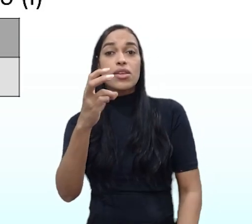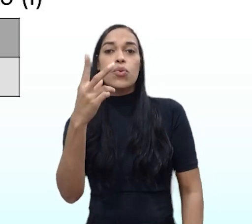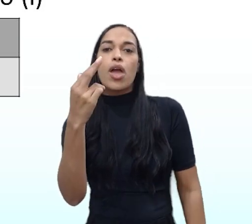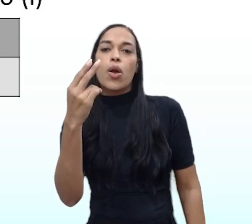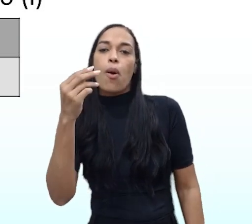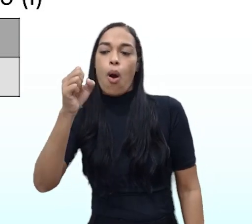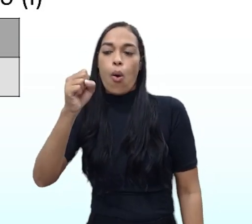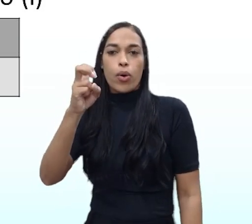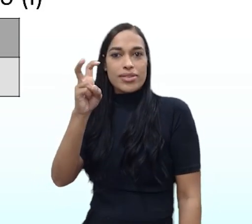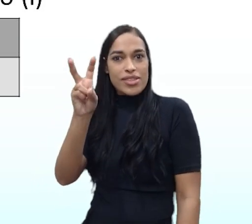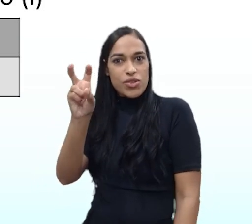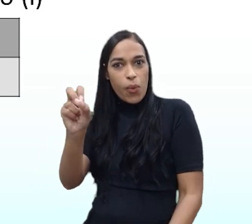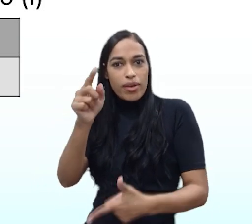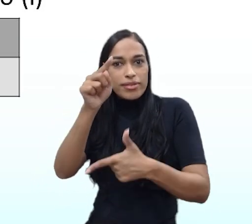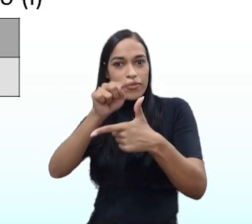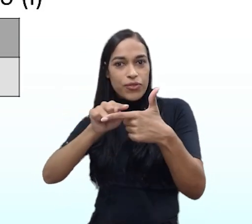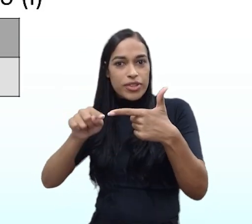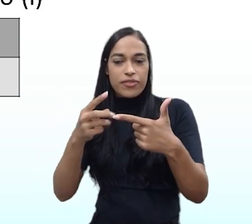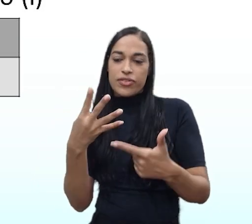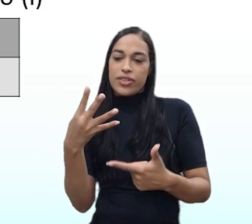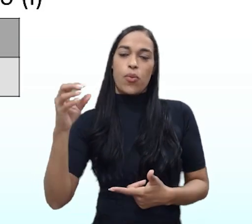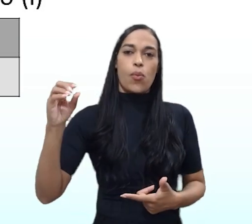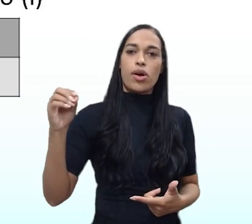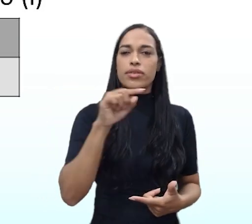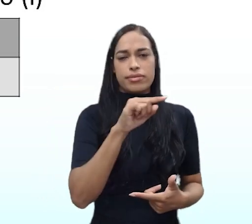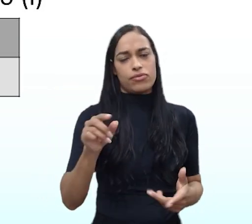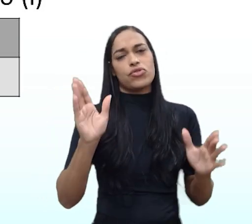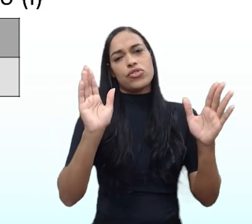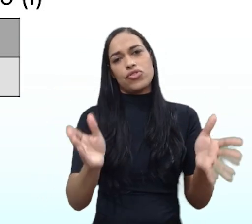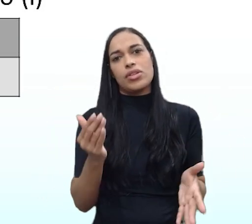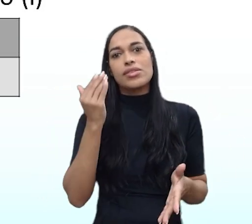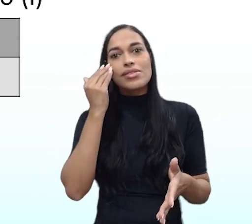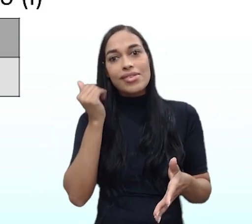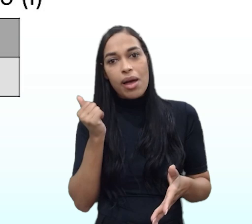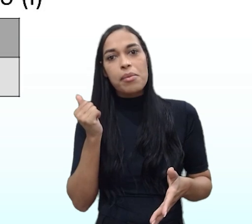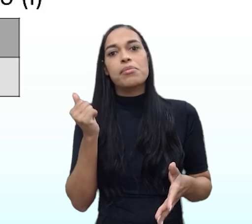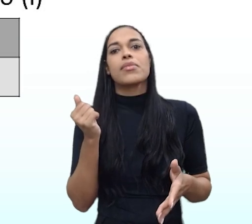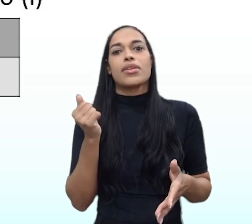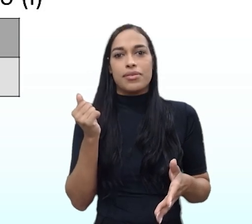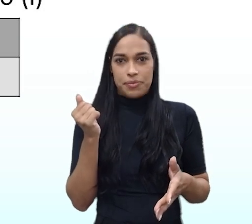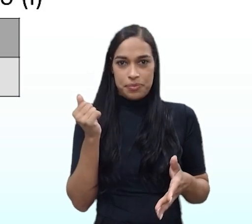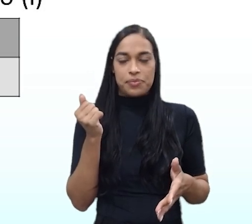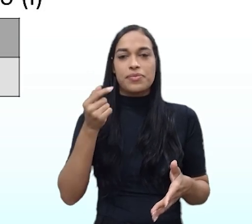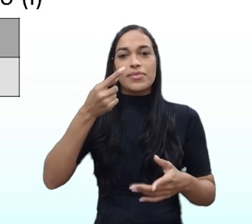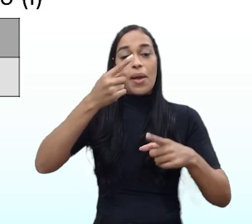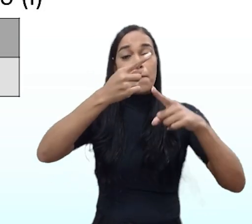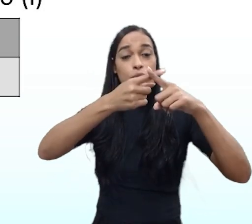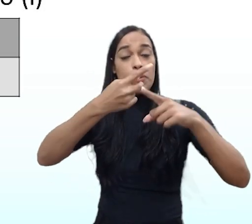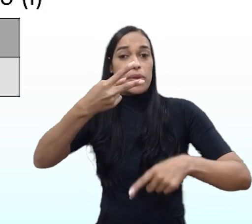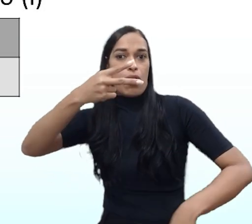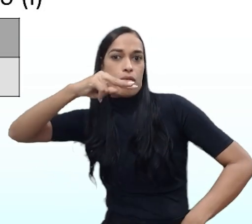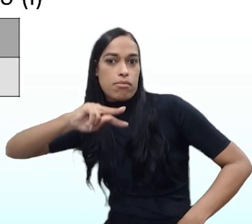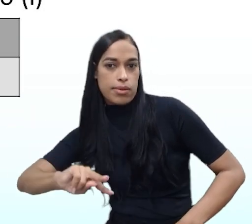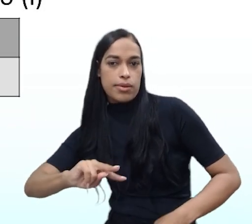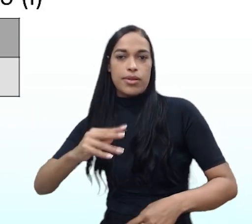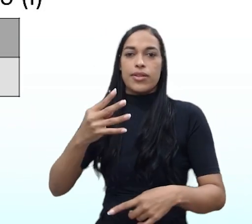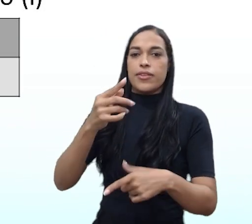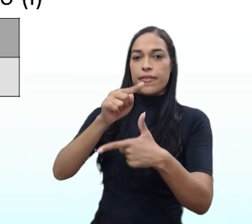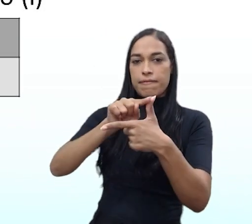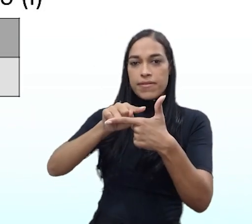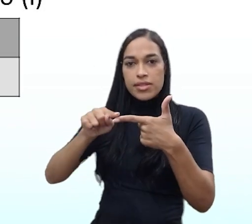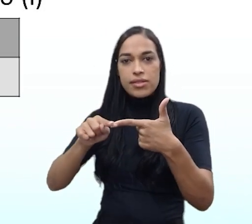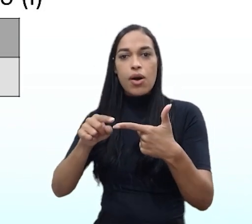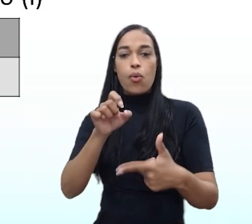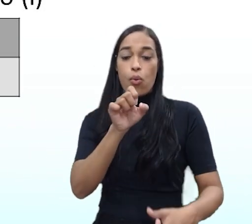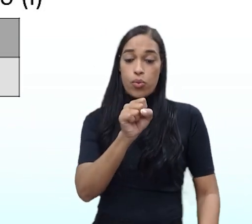dá 850 e eu vou dividir 40, porque você já sabe, né? O oposto dessa multiplicação é a divisão.